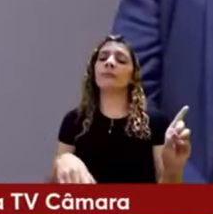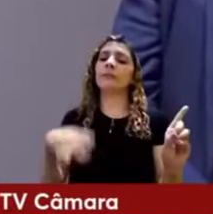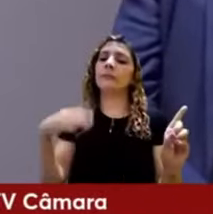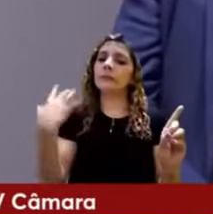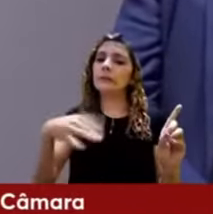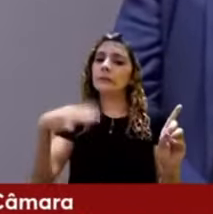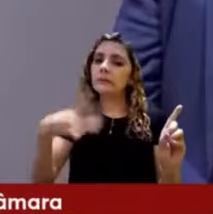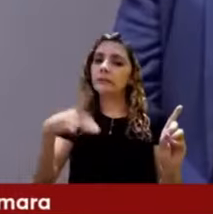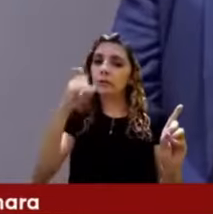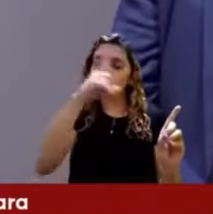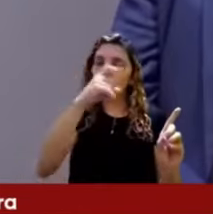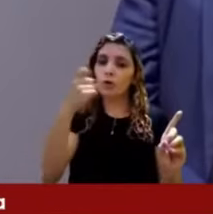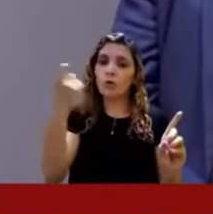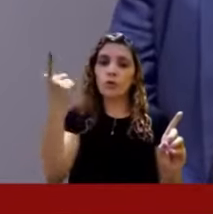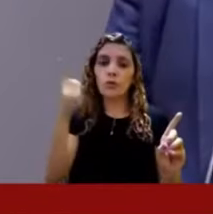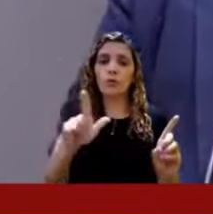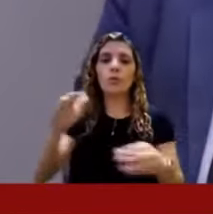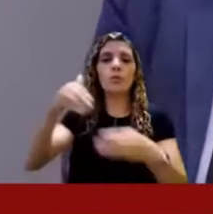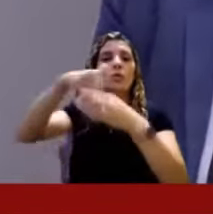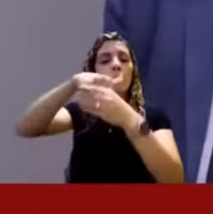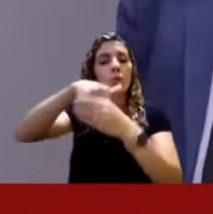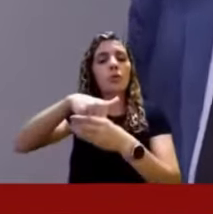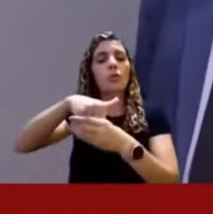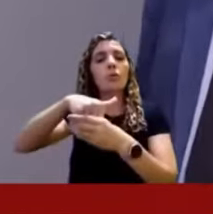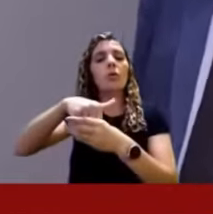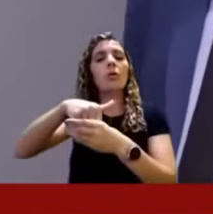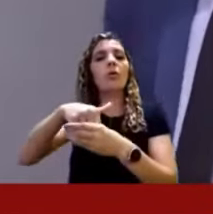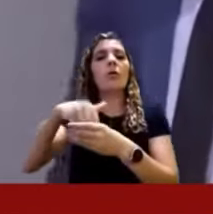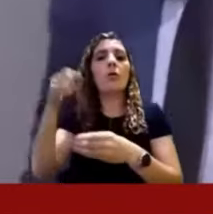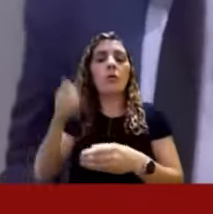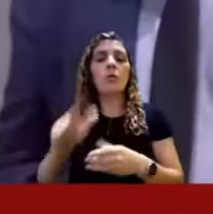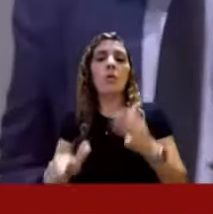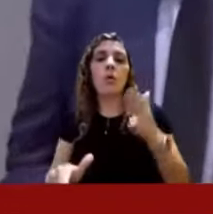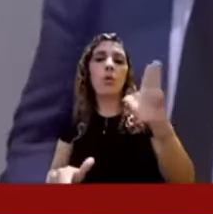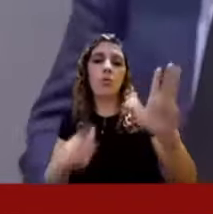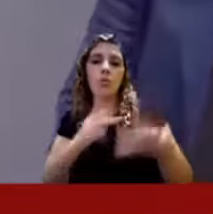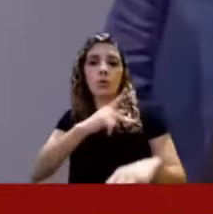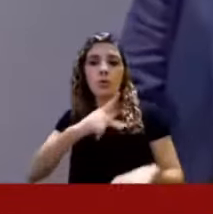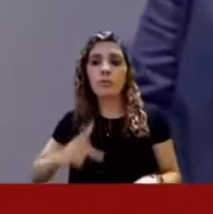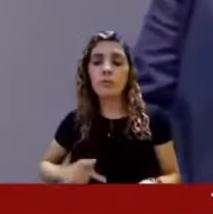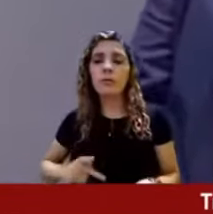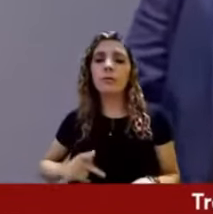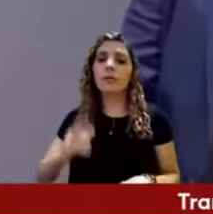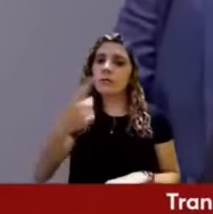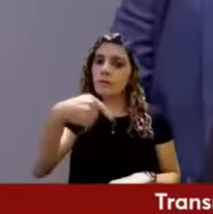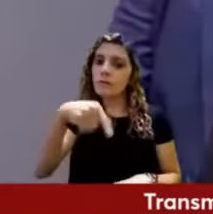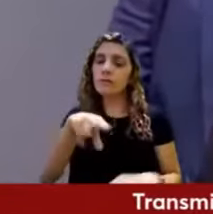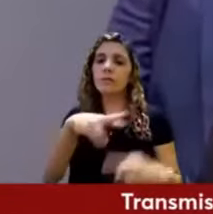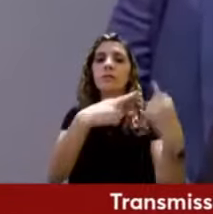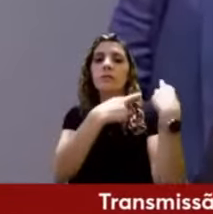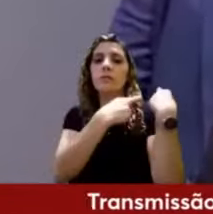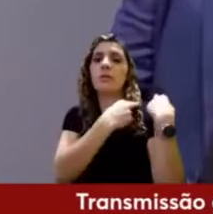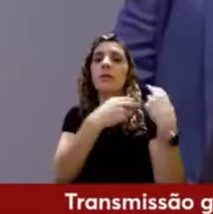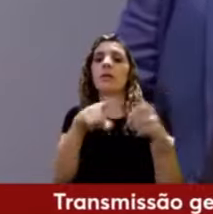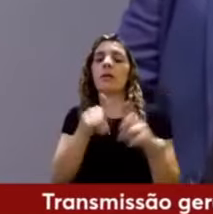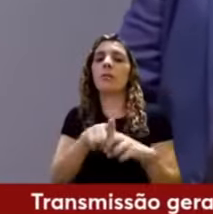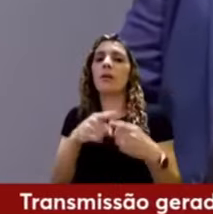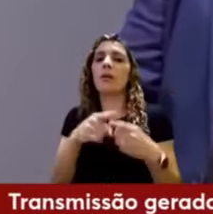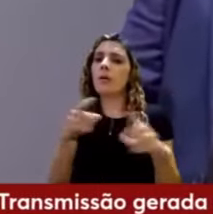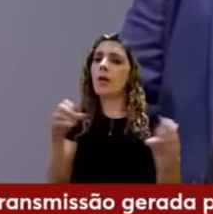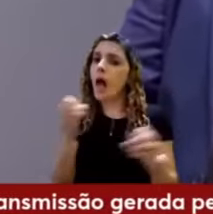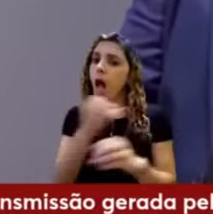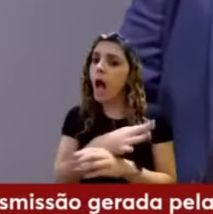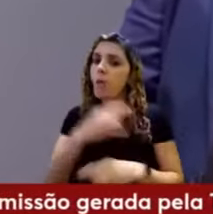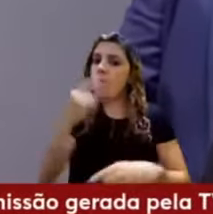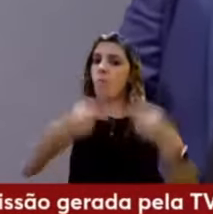a eleição, levamos o Lula a subir de novo a rampa do Palácio Planalto, vocês têm muito mérito nisso, mas não terminou a disputa política, muito